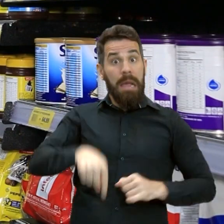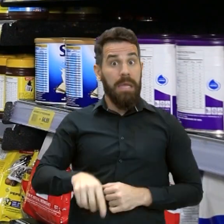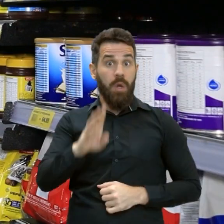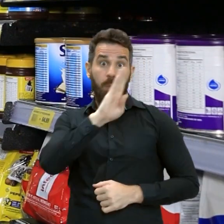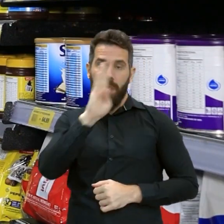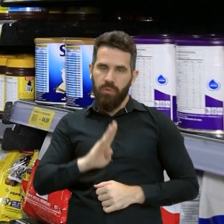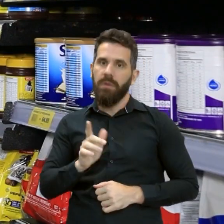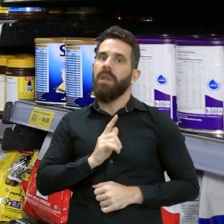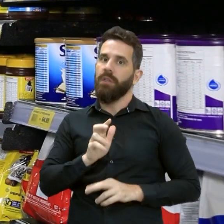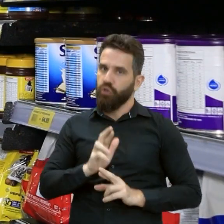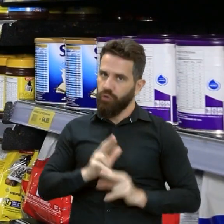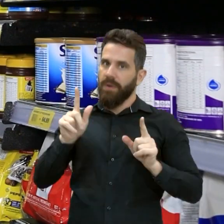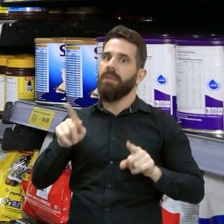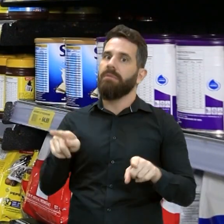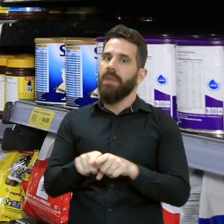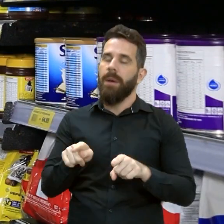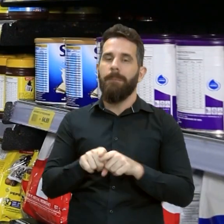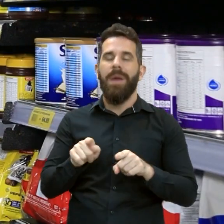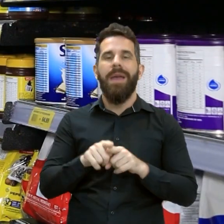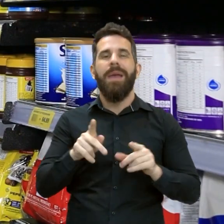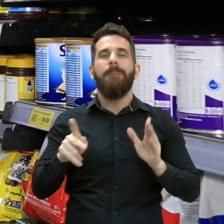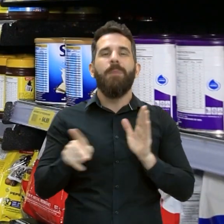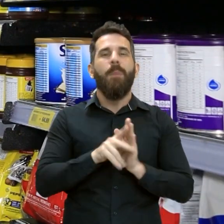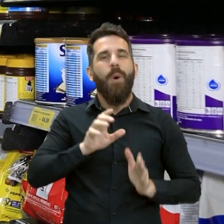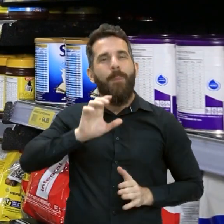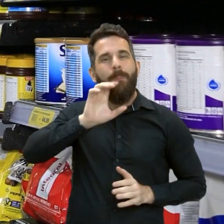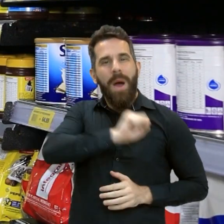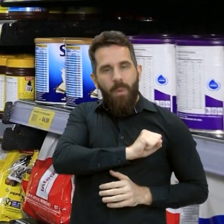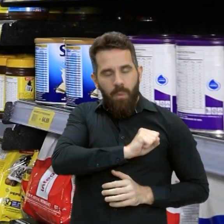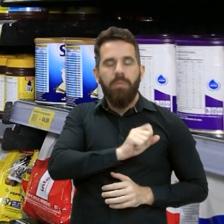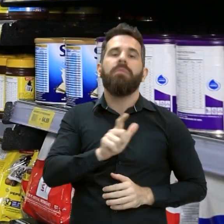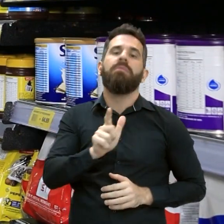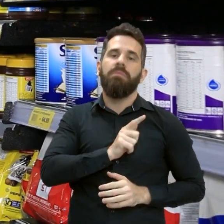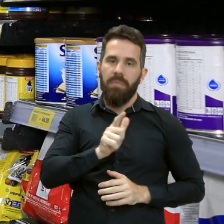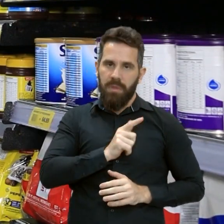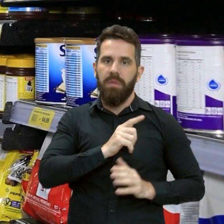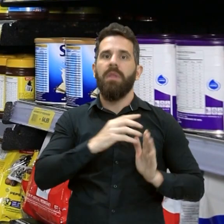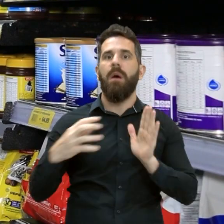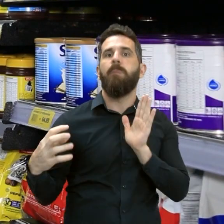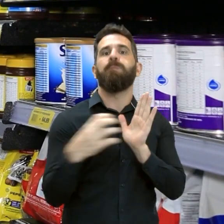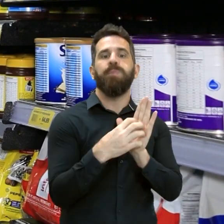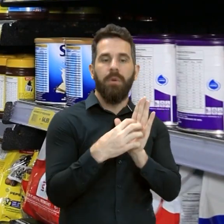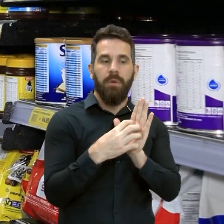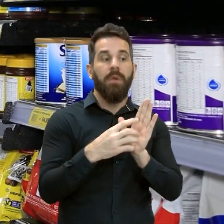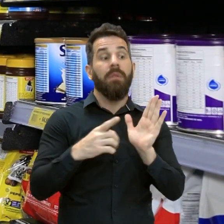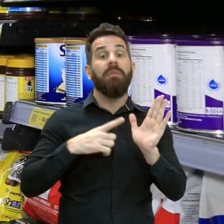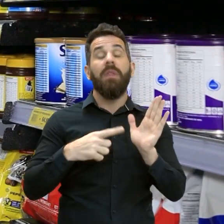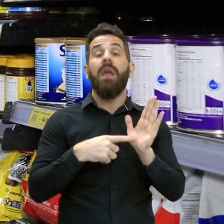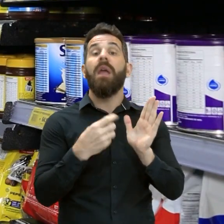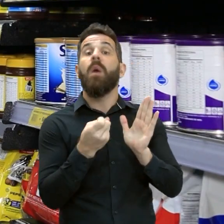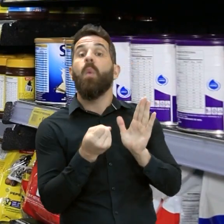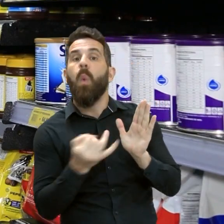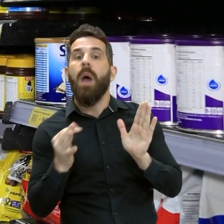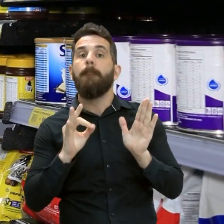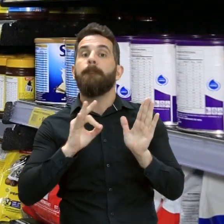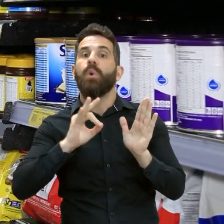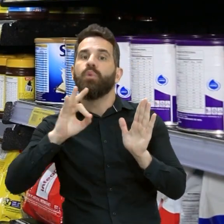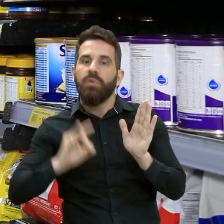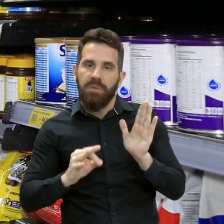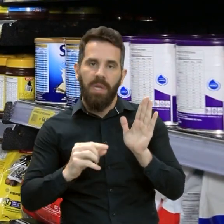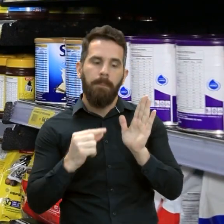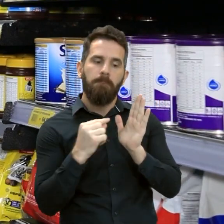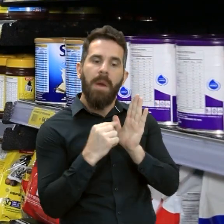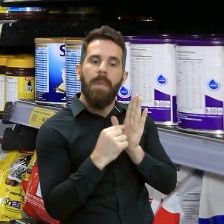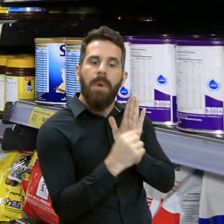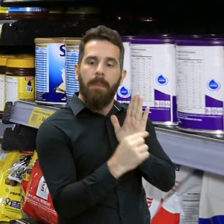as embalagens de pão foram afetadas. É que agora deve ter a porcentagem dos ingredientes integrais que